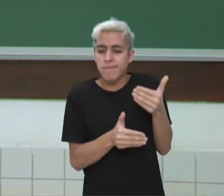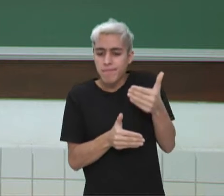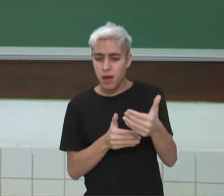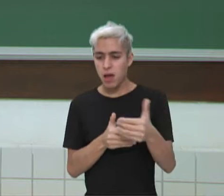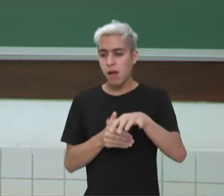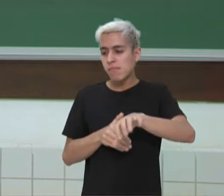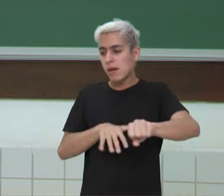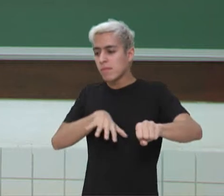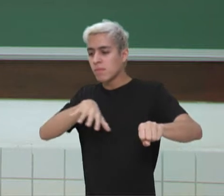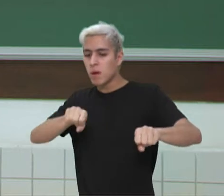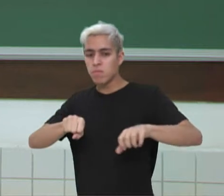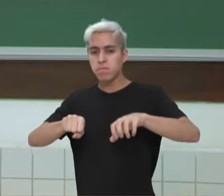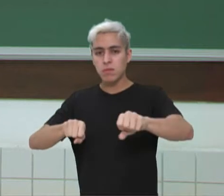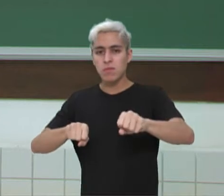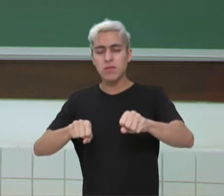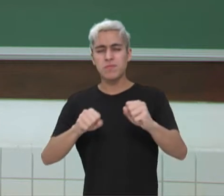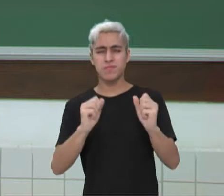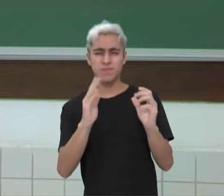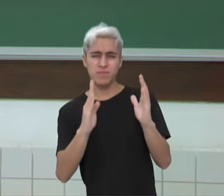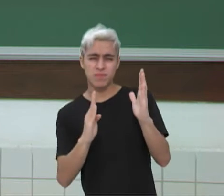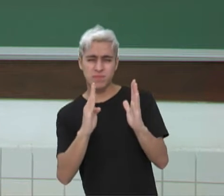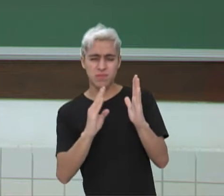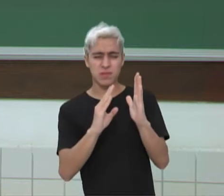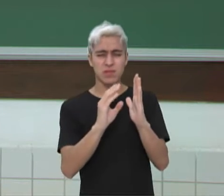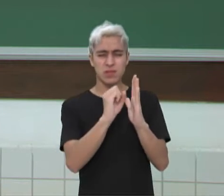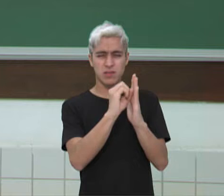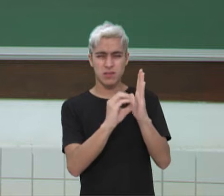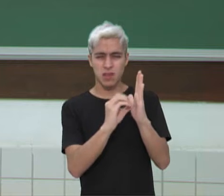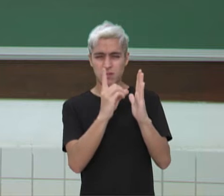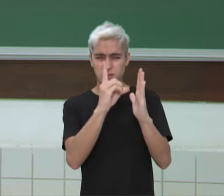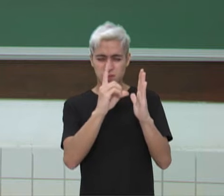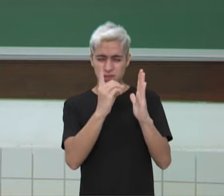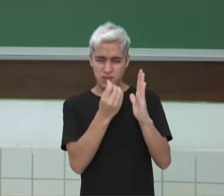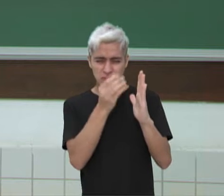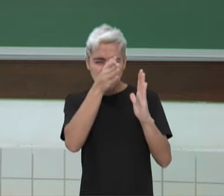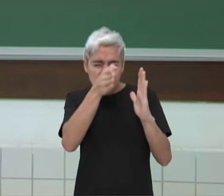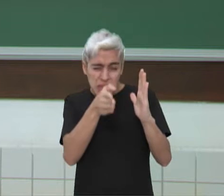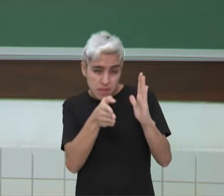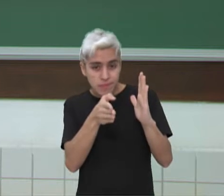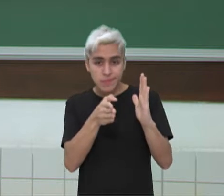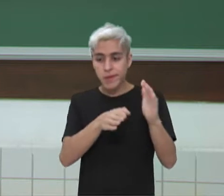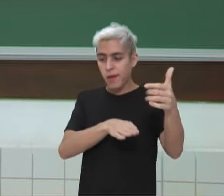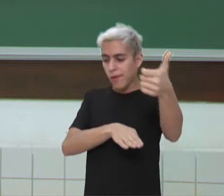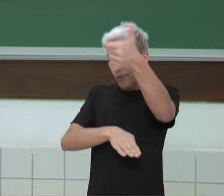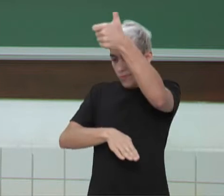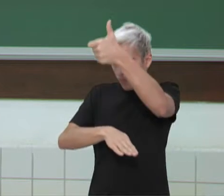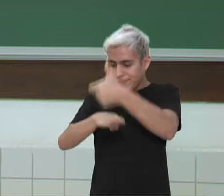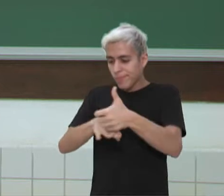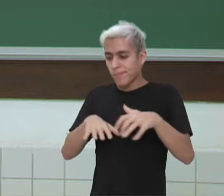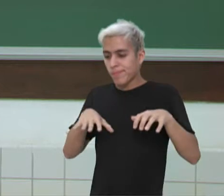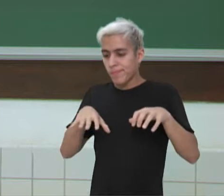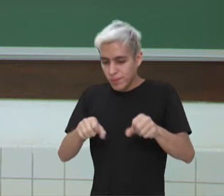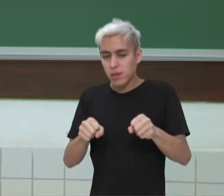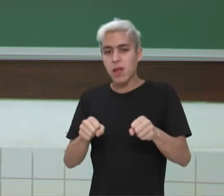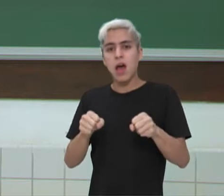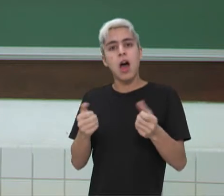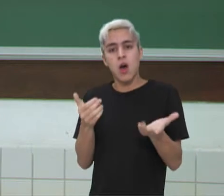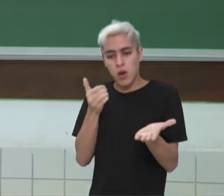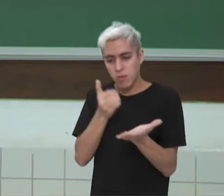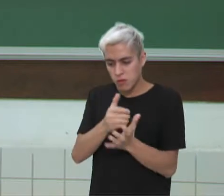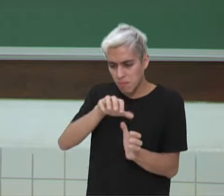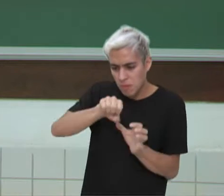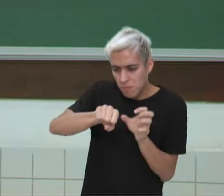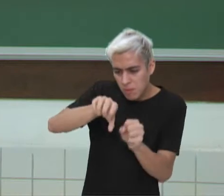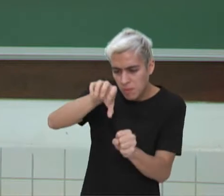assumindo, então, ainda na primeira metade do século XVI, o governo espanhol assumiu com mais força a iniciativa da